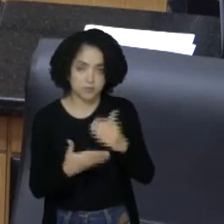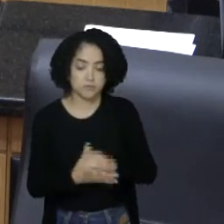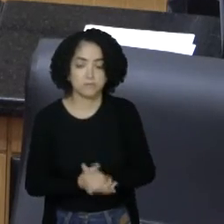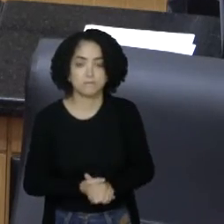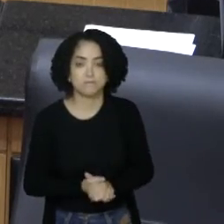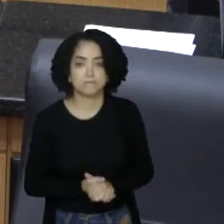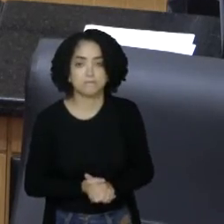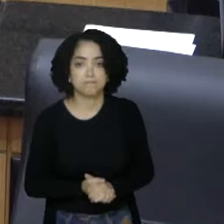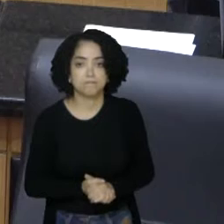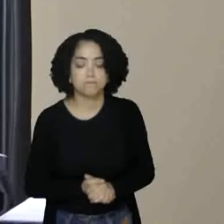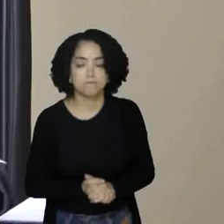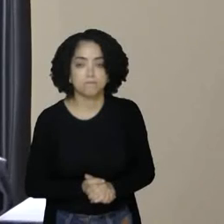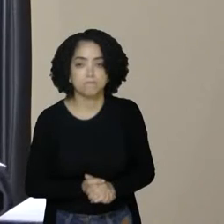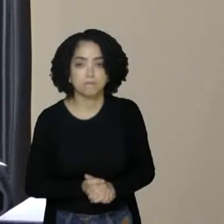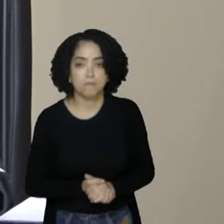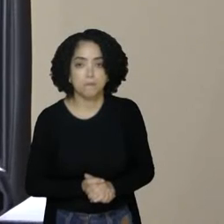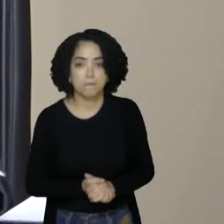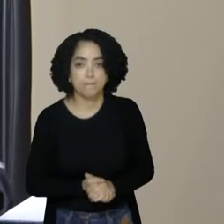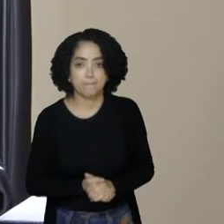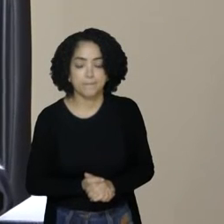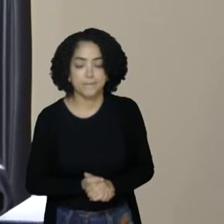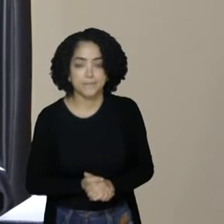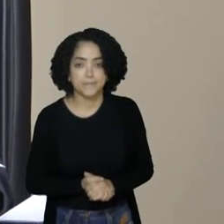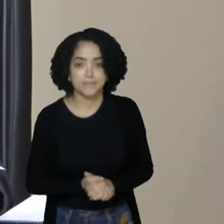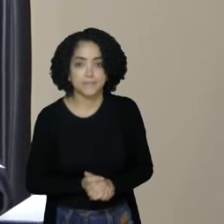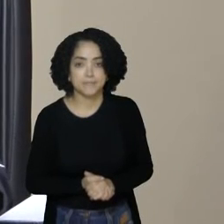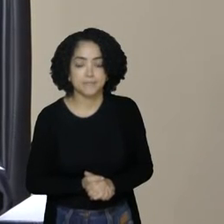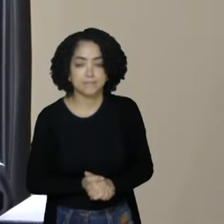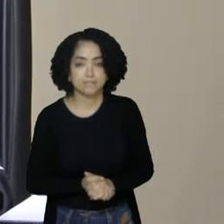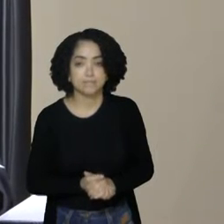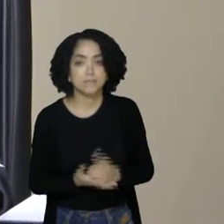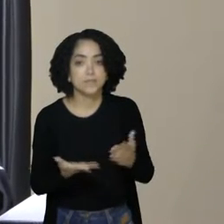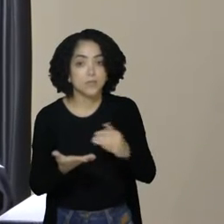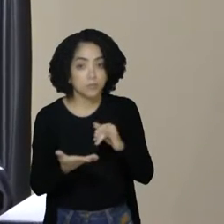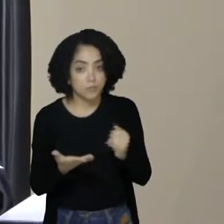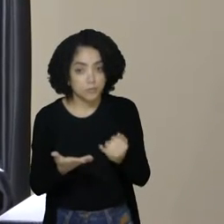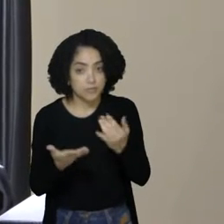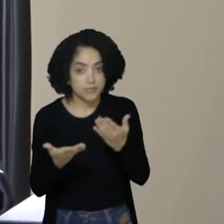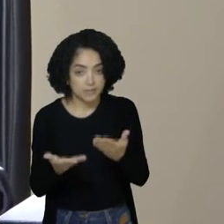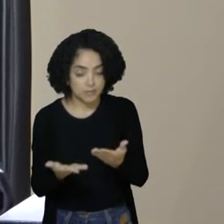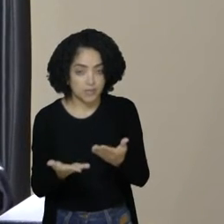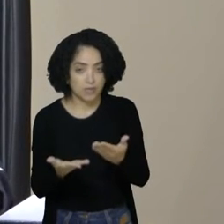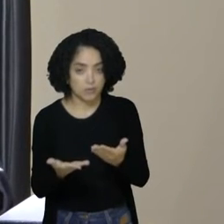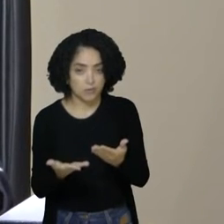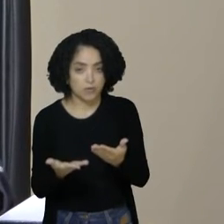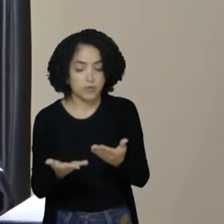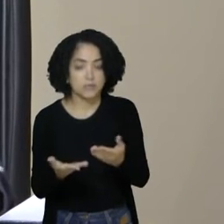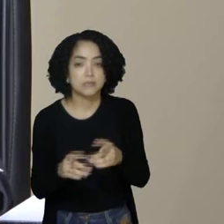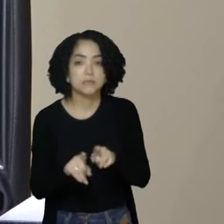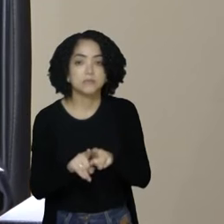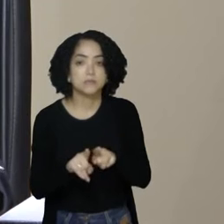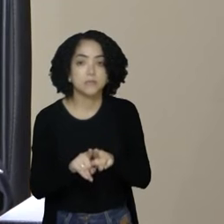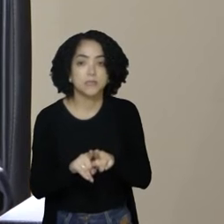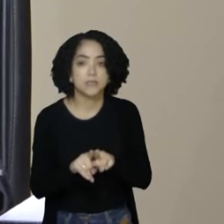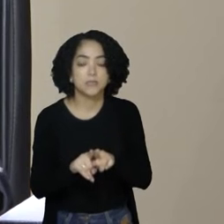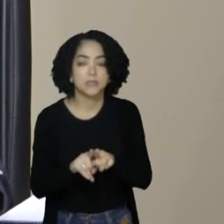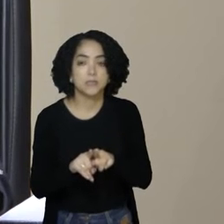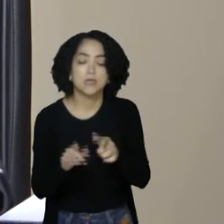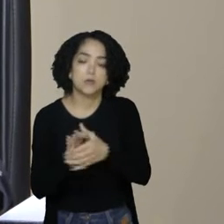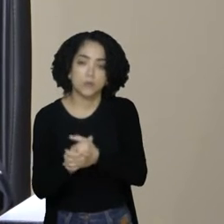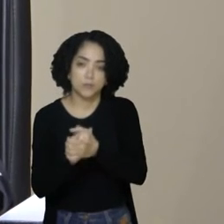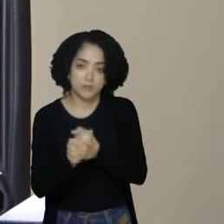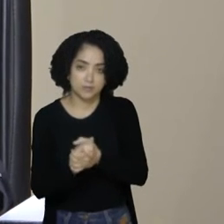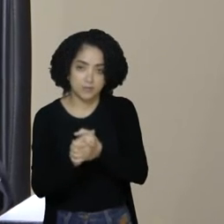tarde a todos. Obrigado, deputado Zé Milton. Aproveito a tua oportunidade e também estendo os